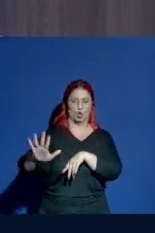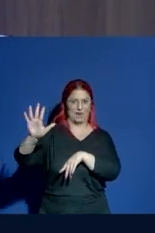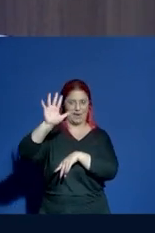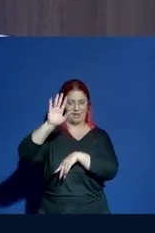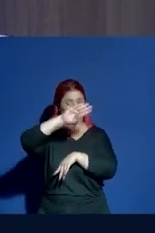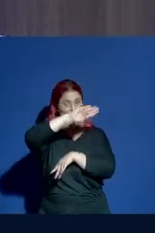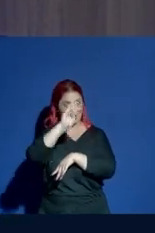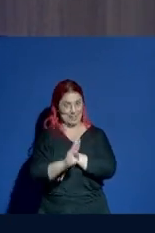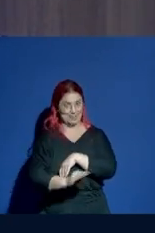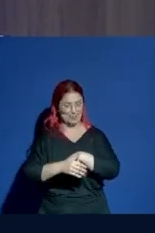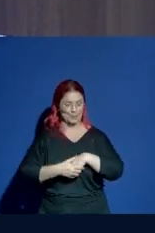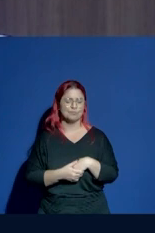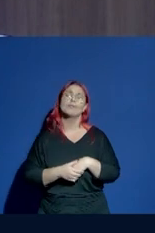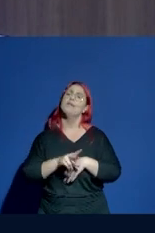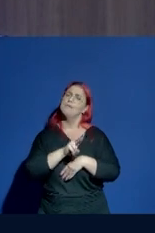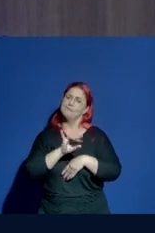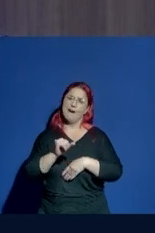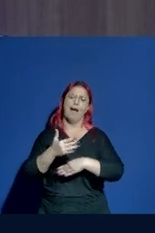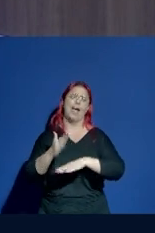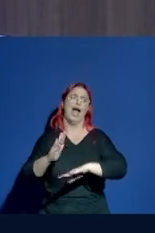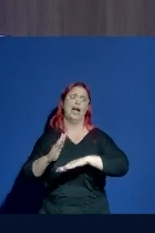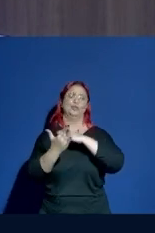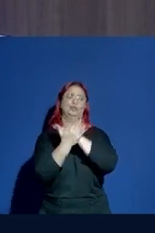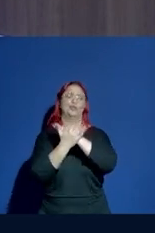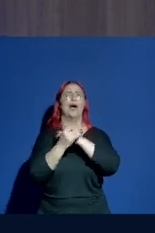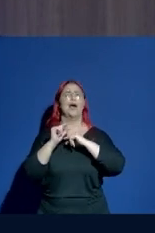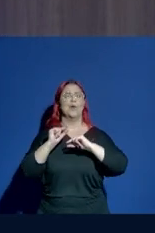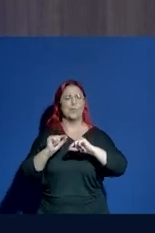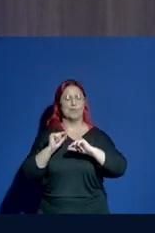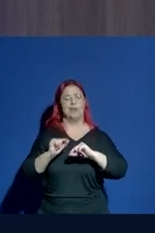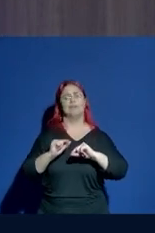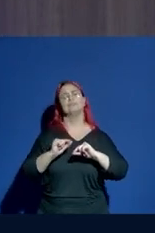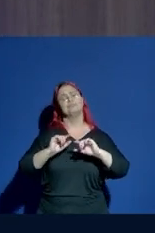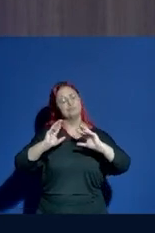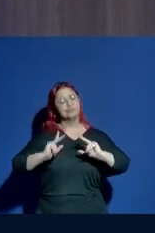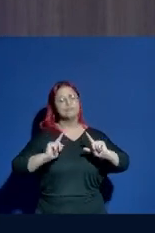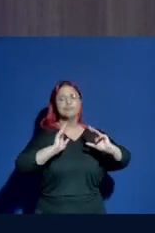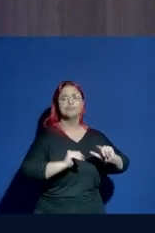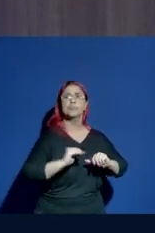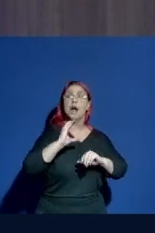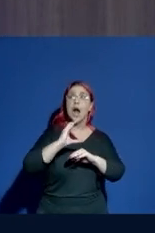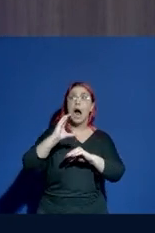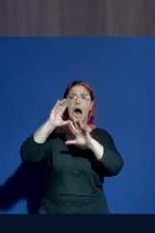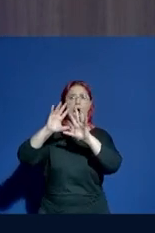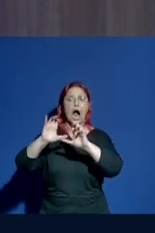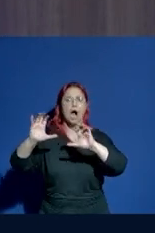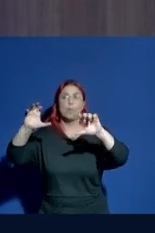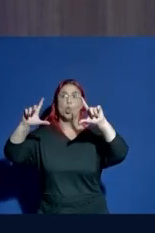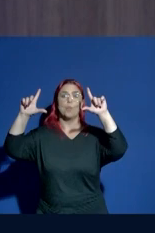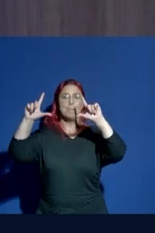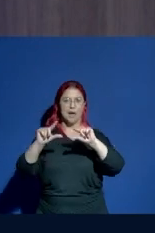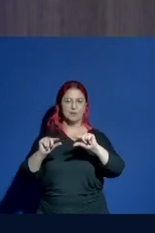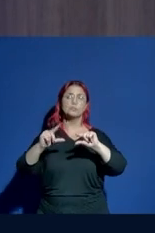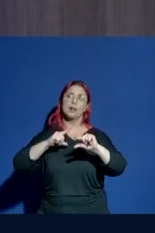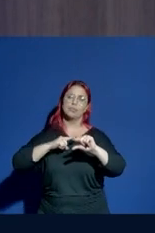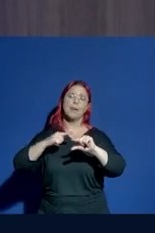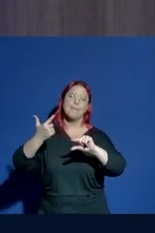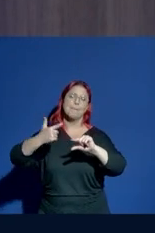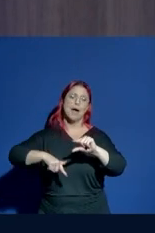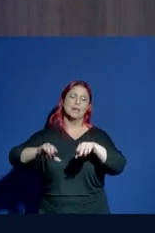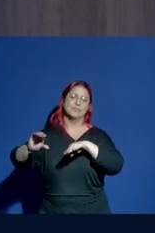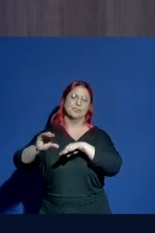ajudar com certeza melhorar ainda nossa Matriz descarbonizar para poder atrair novos investimentos